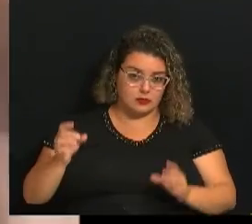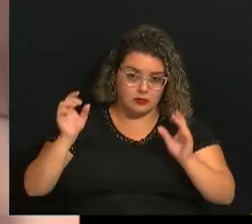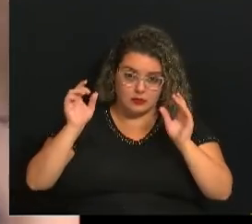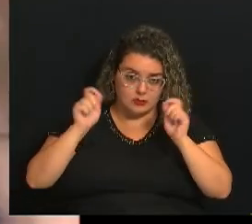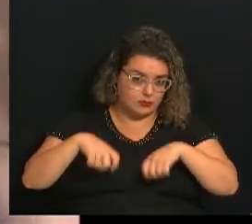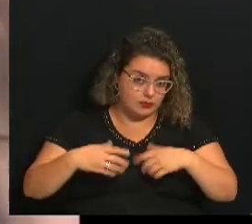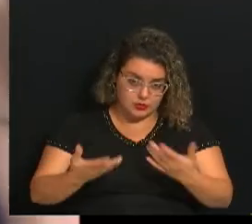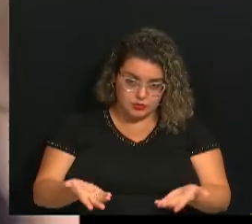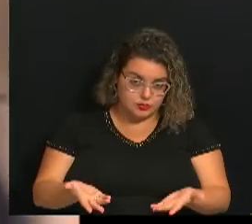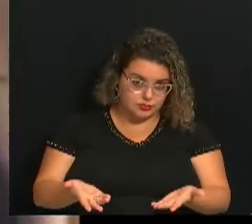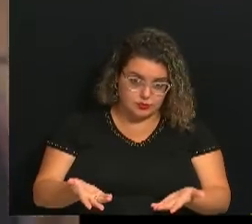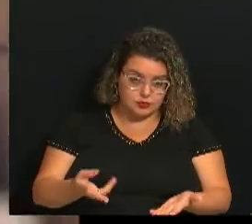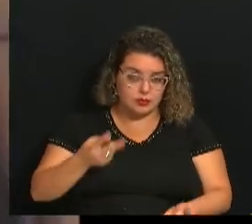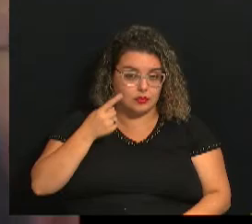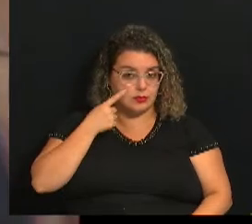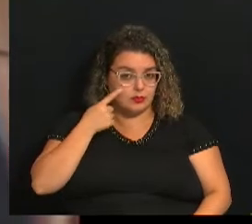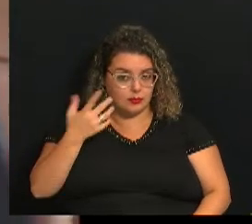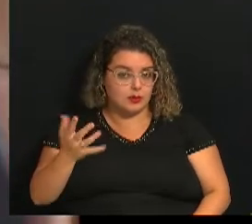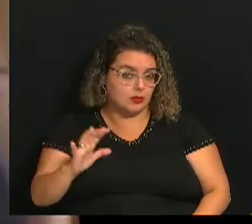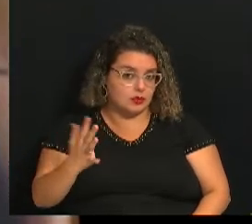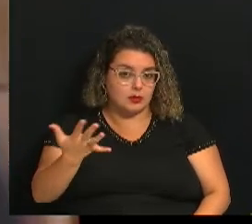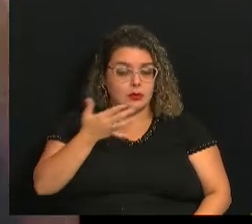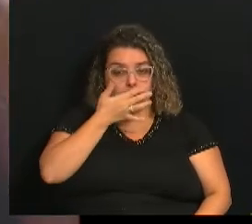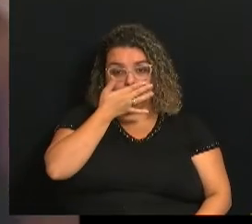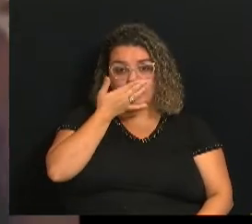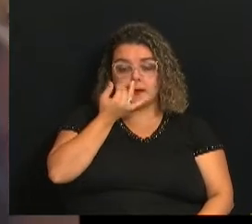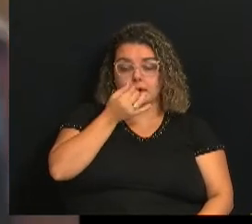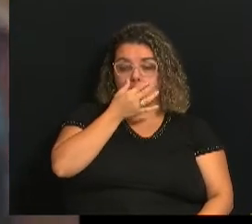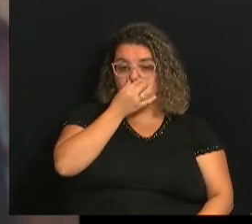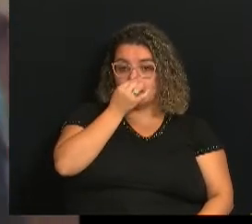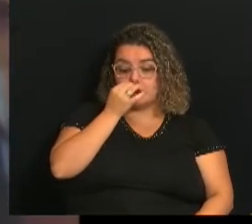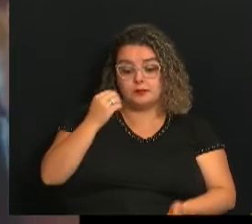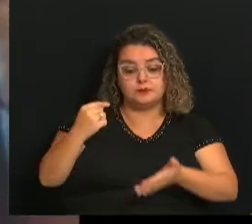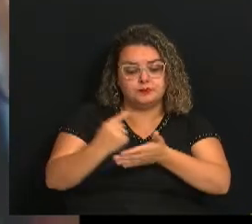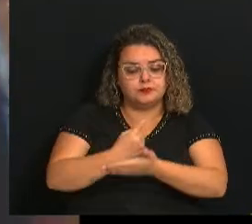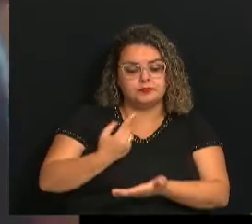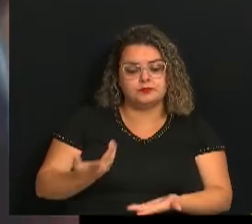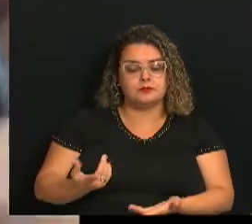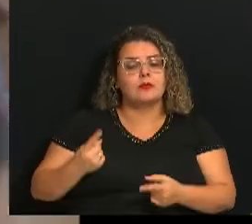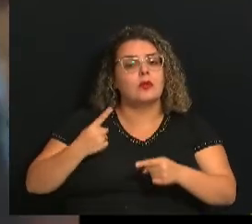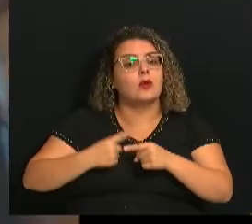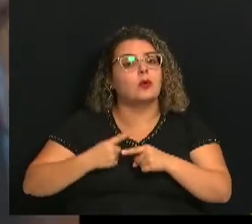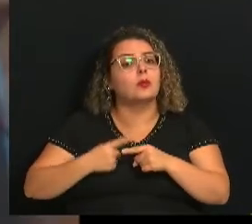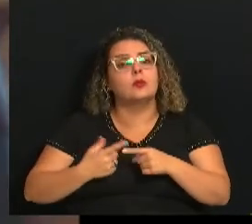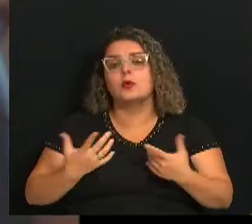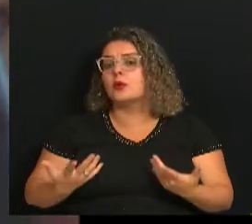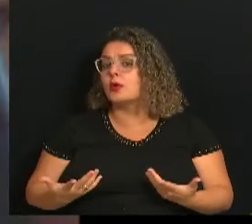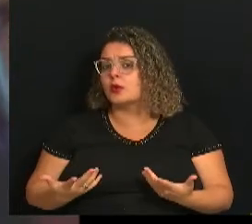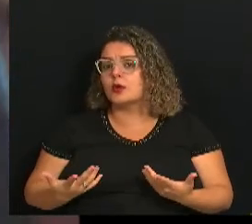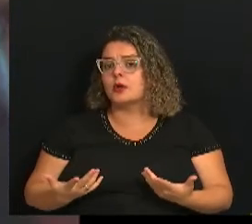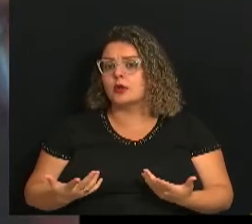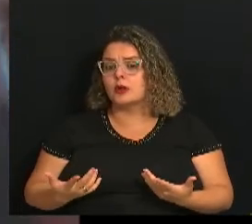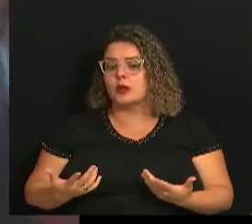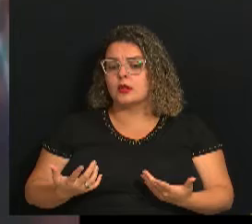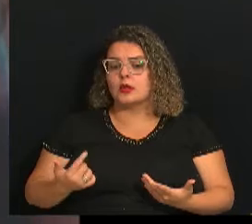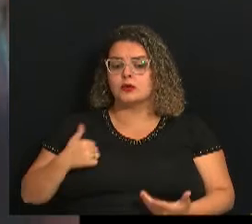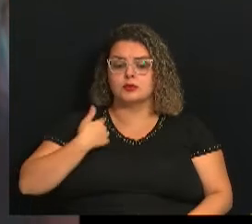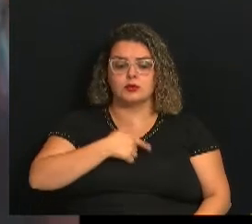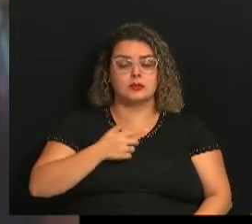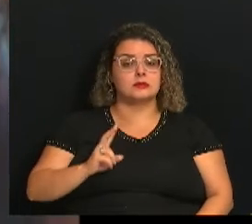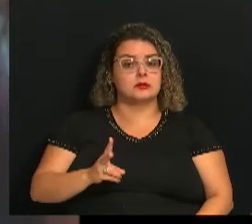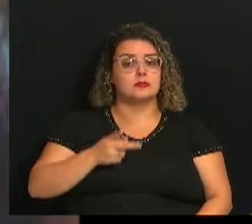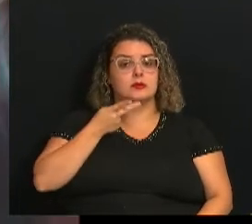agora. E se a gente se perguntar também por que a gente sempre cita